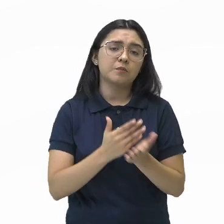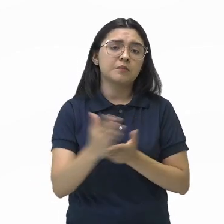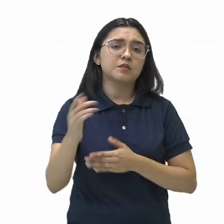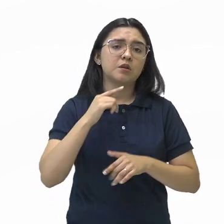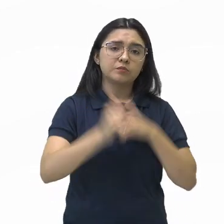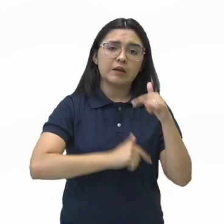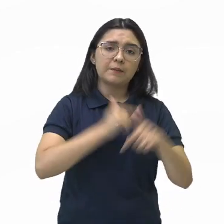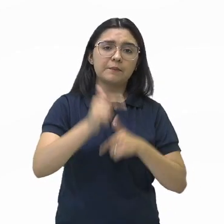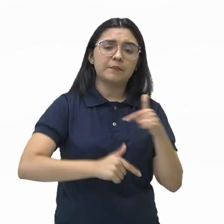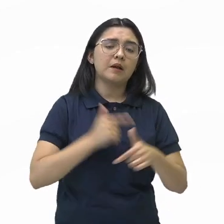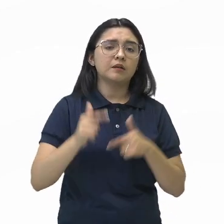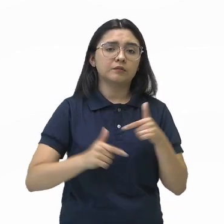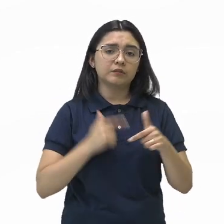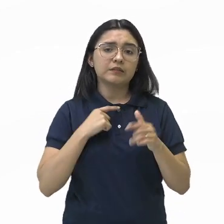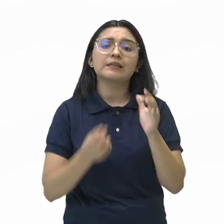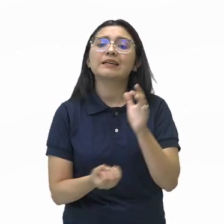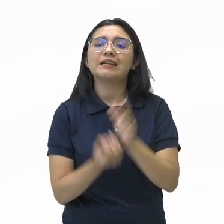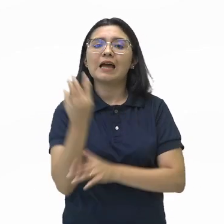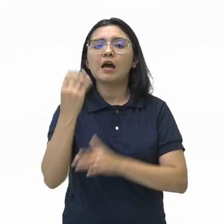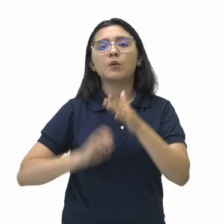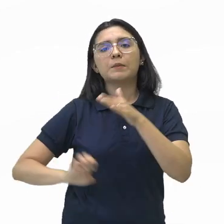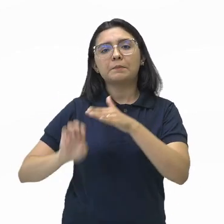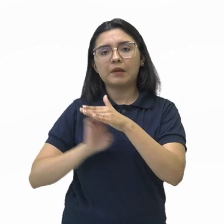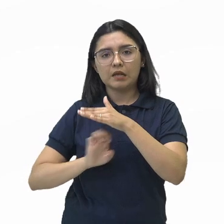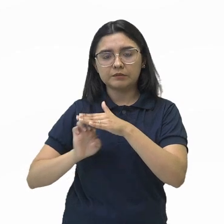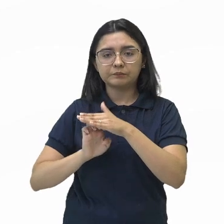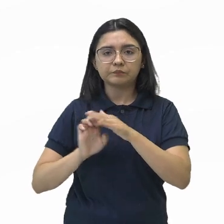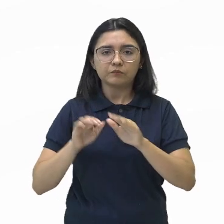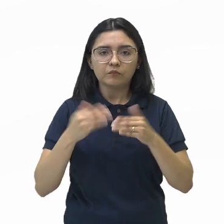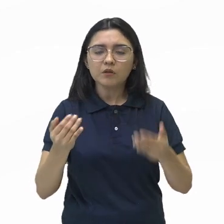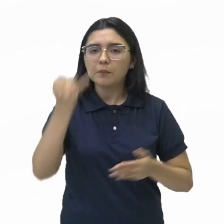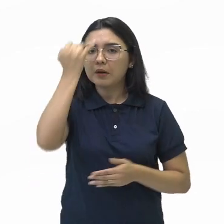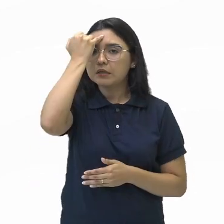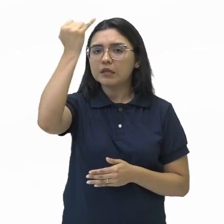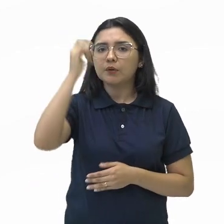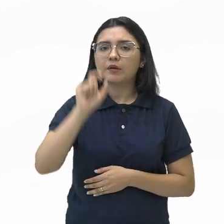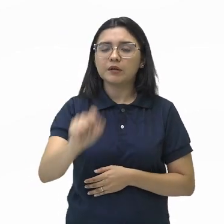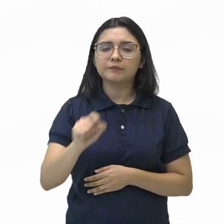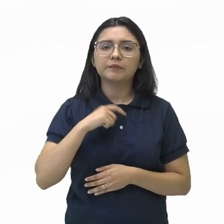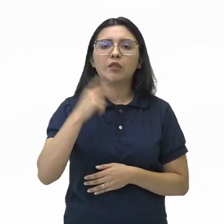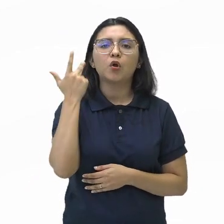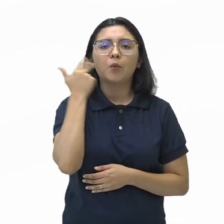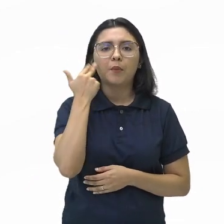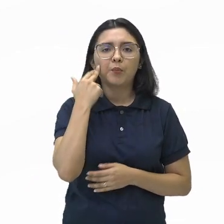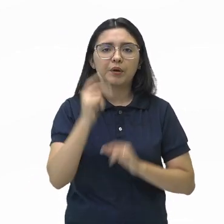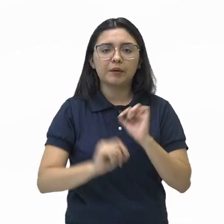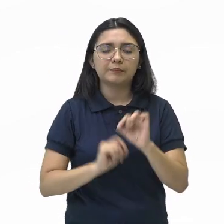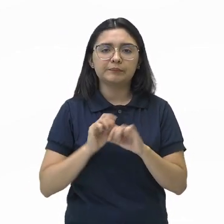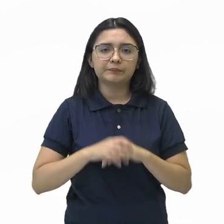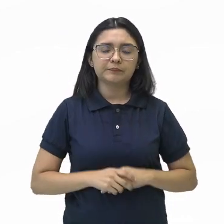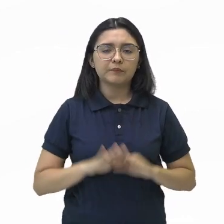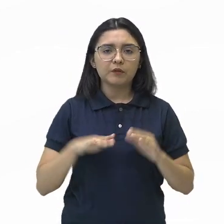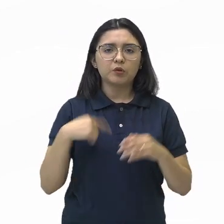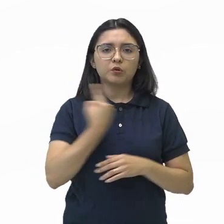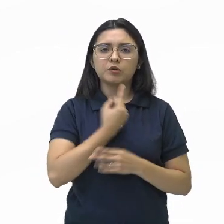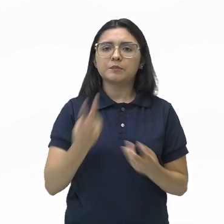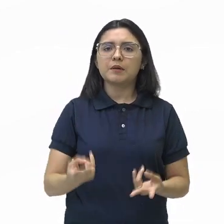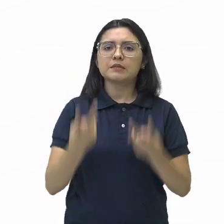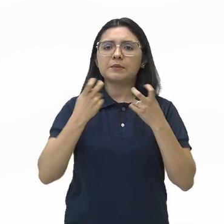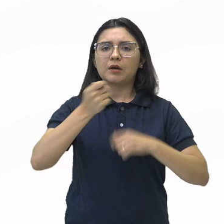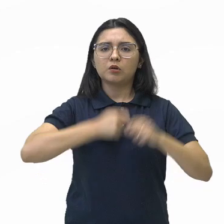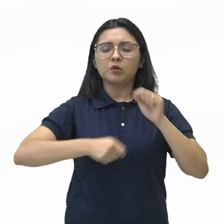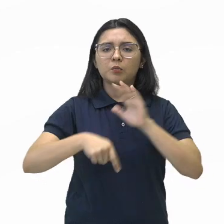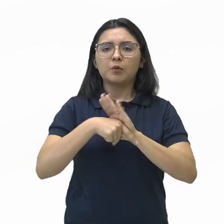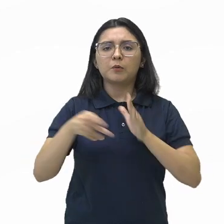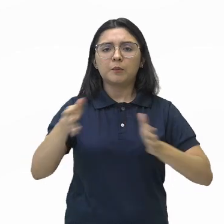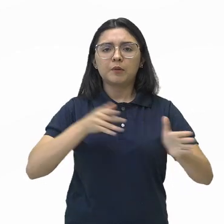com relação em criar uma empresa. Né? E uma ideia, pessoal, é muito comum, né? A gente observa que a economia durante a